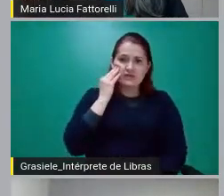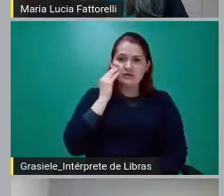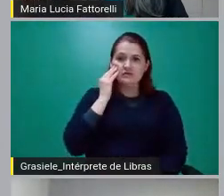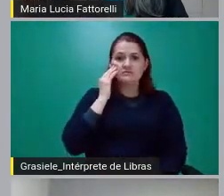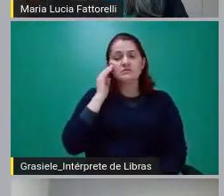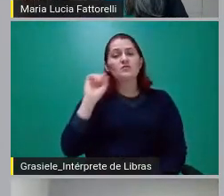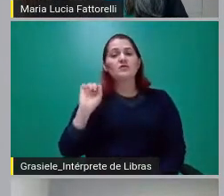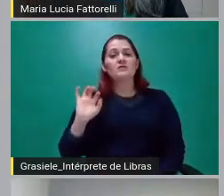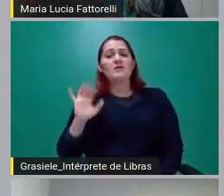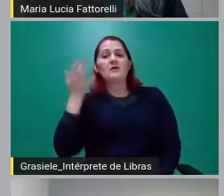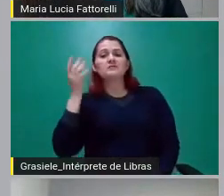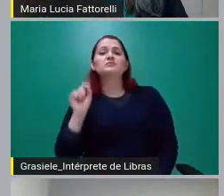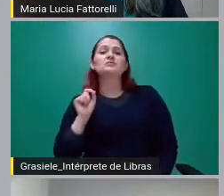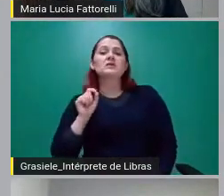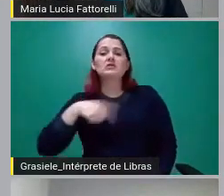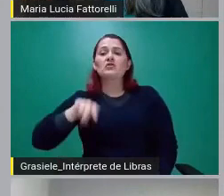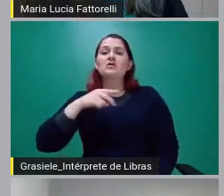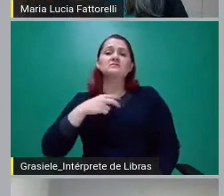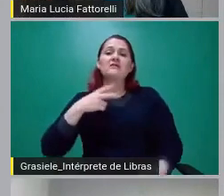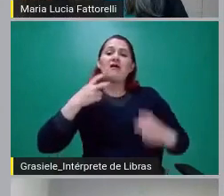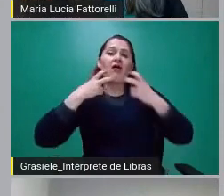nos nossos